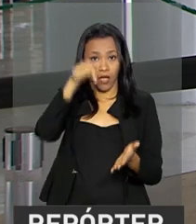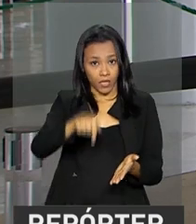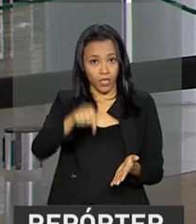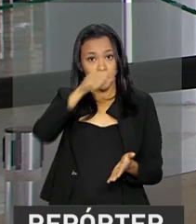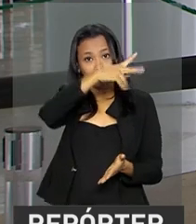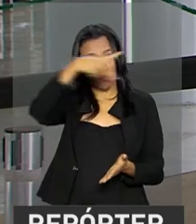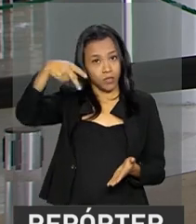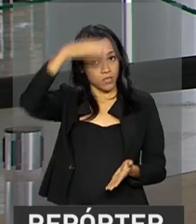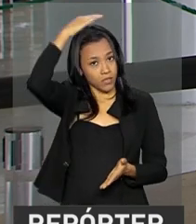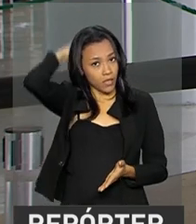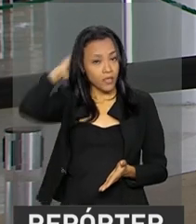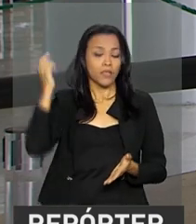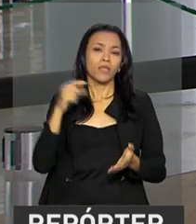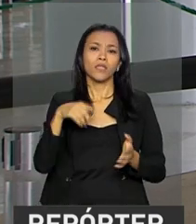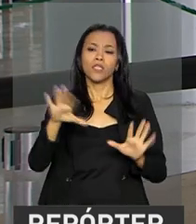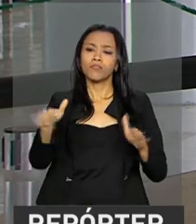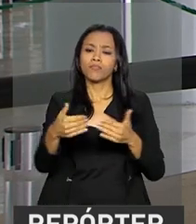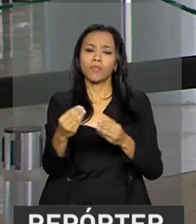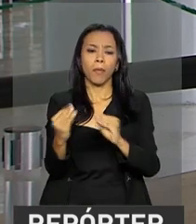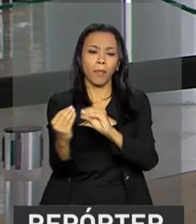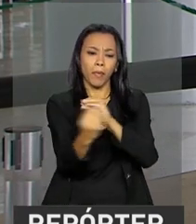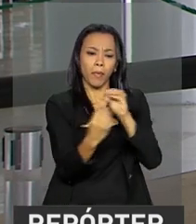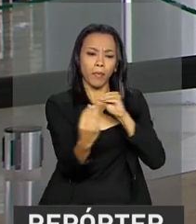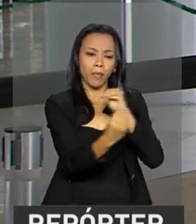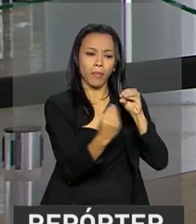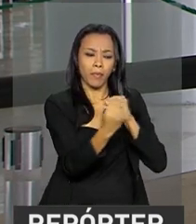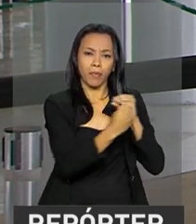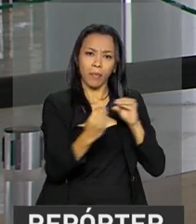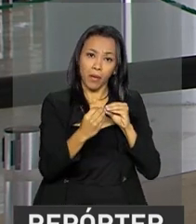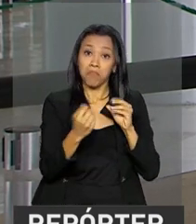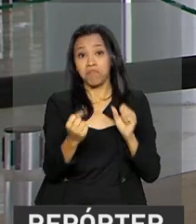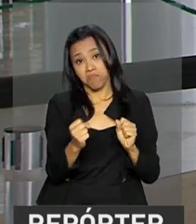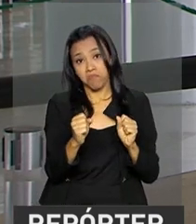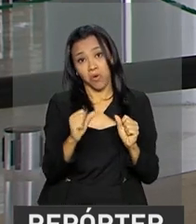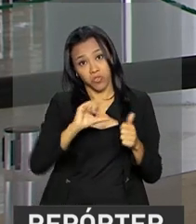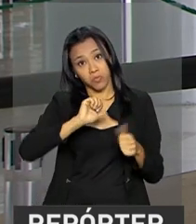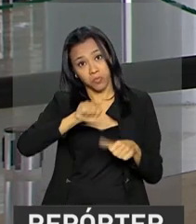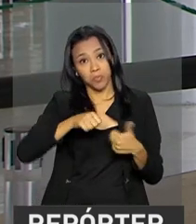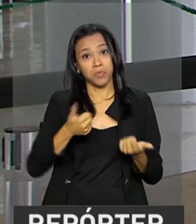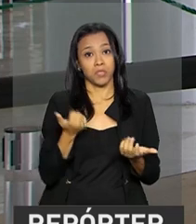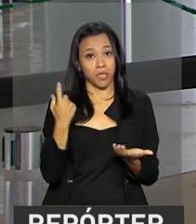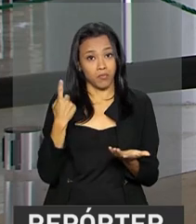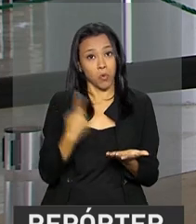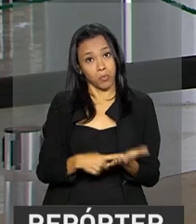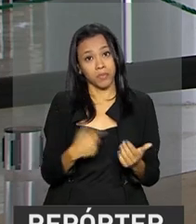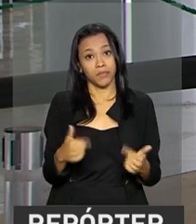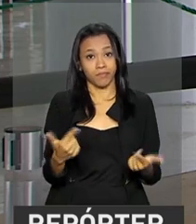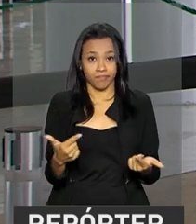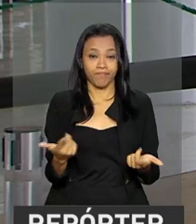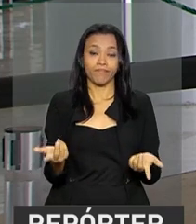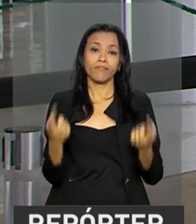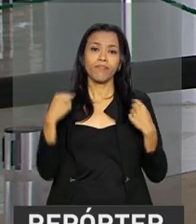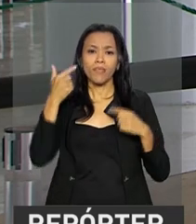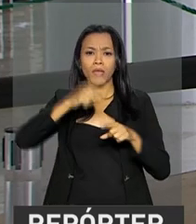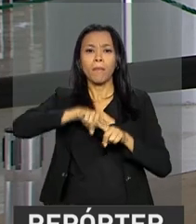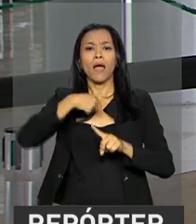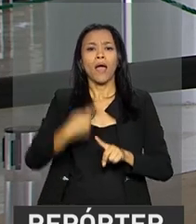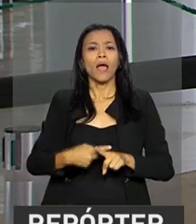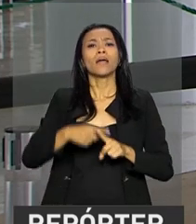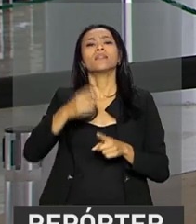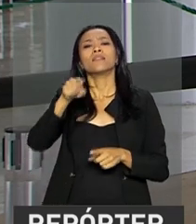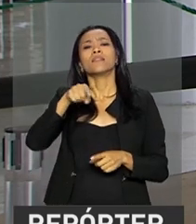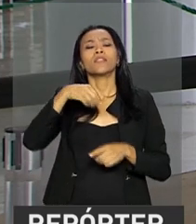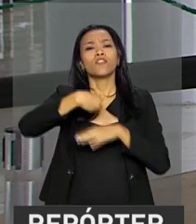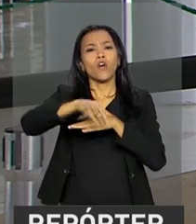seus principais auxiliares este cenário pode mudar mais informações com o repórter da tv nbr josé